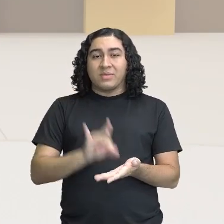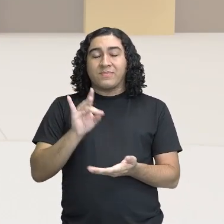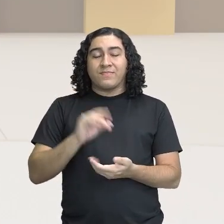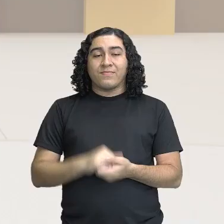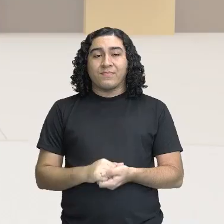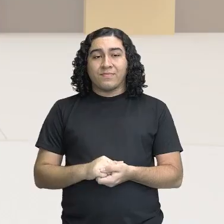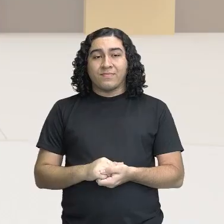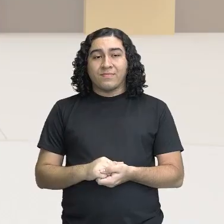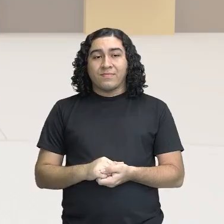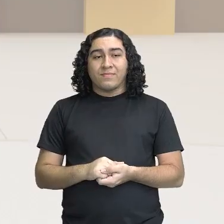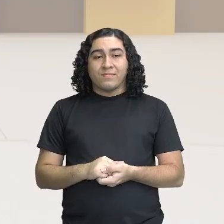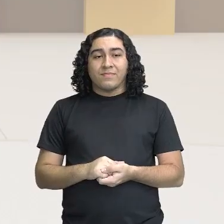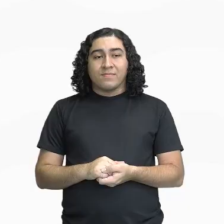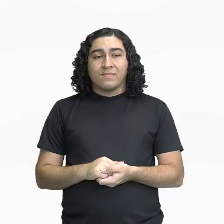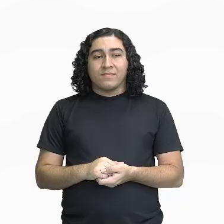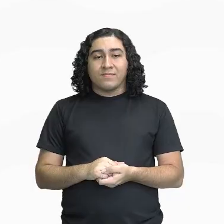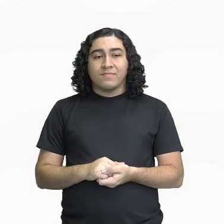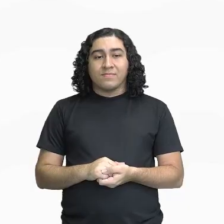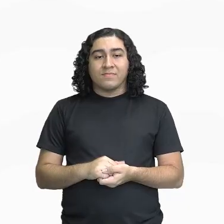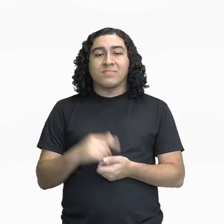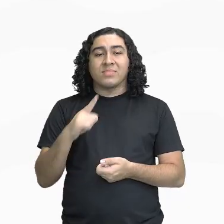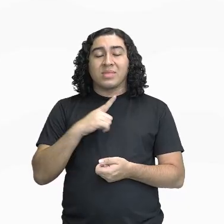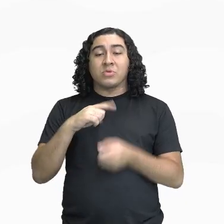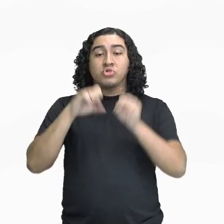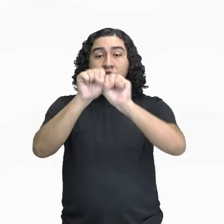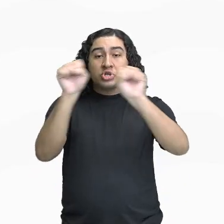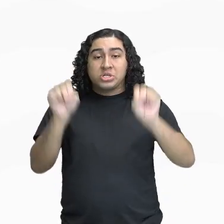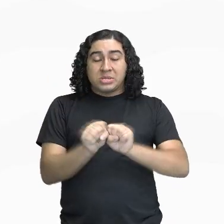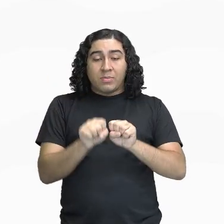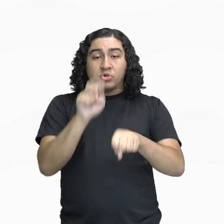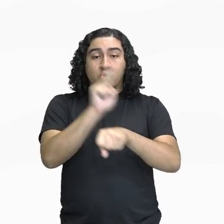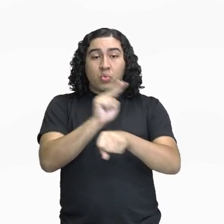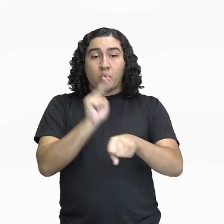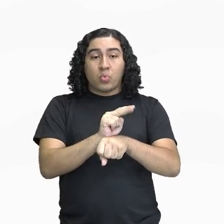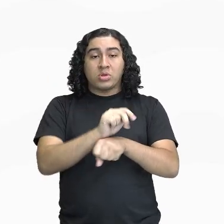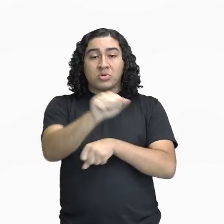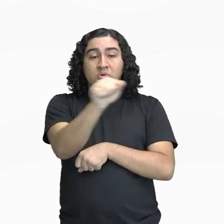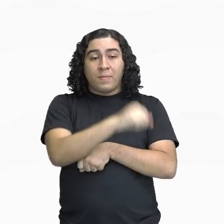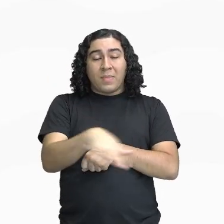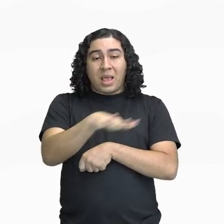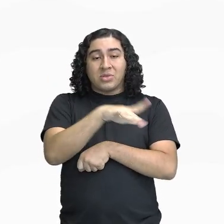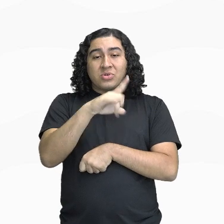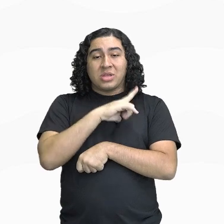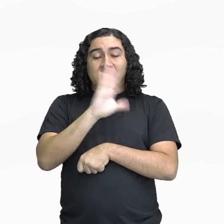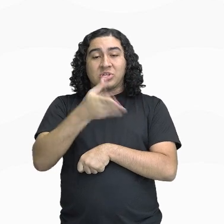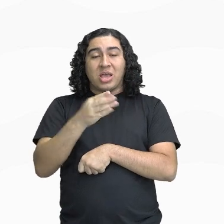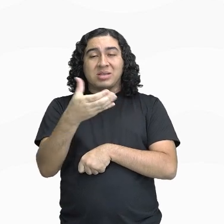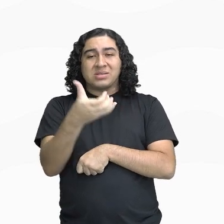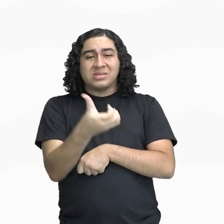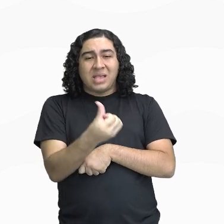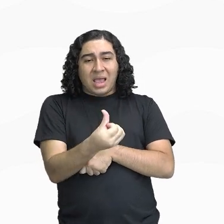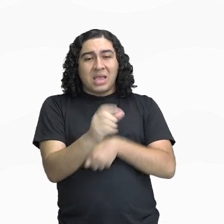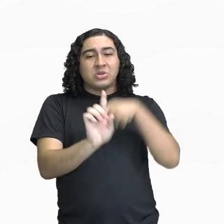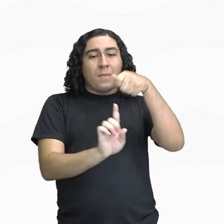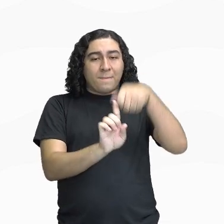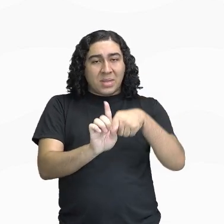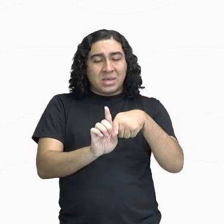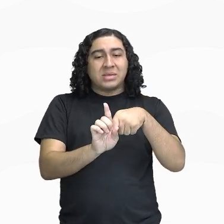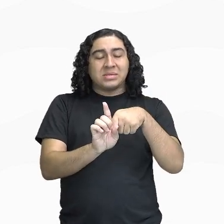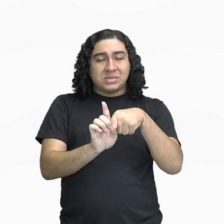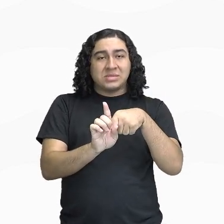tá? Vamos ter mais um, tem? Temos aqui o sistema de monitoramento ambiental, que completa lá em 2023,